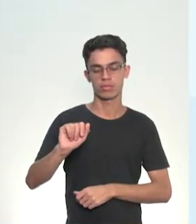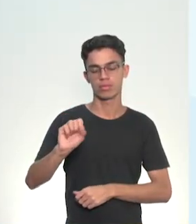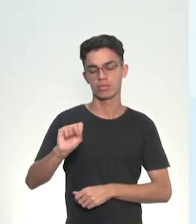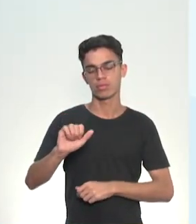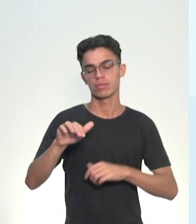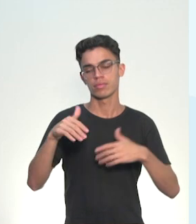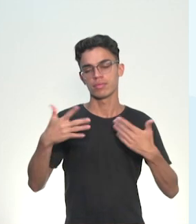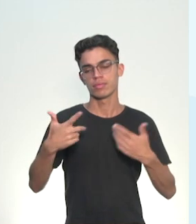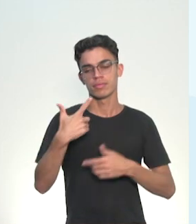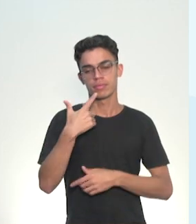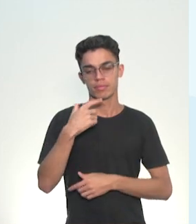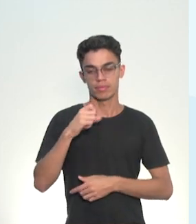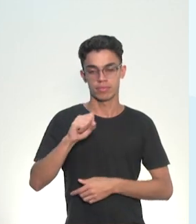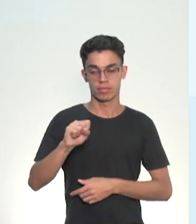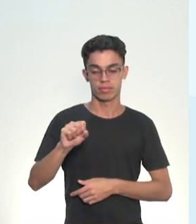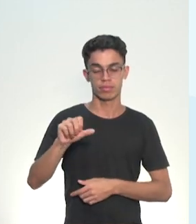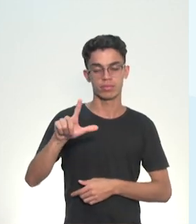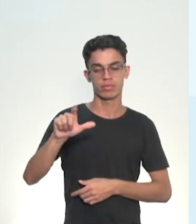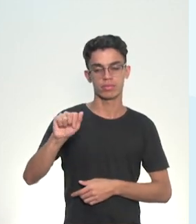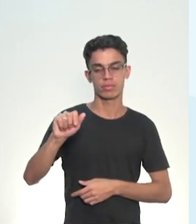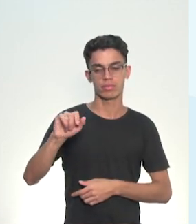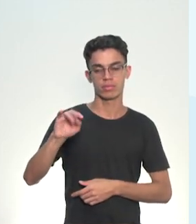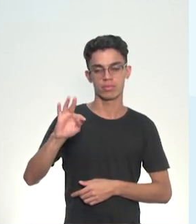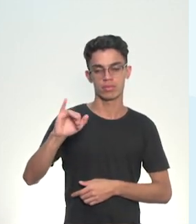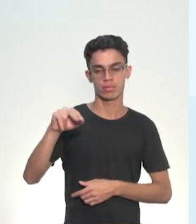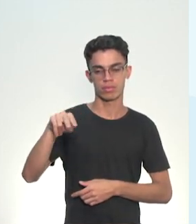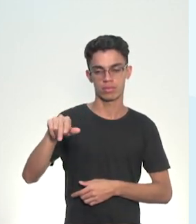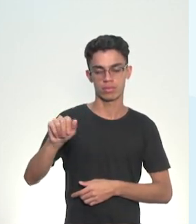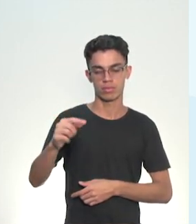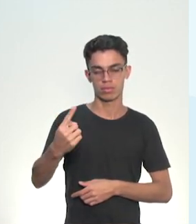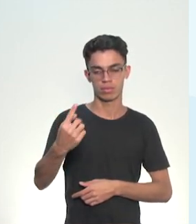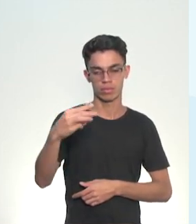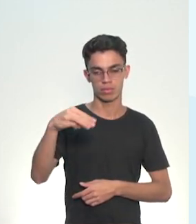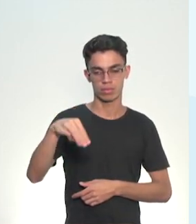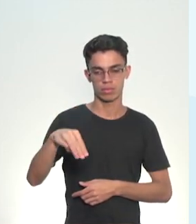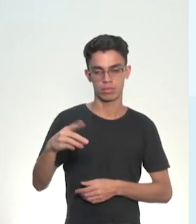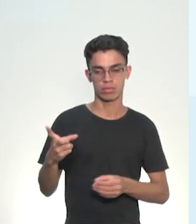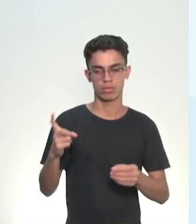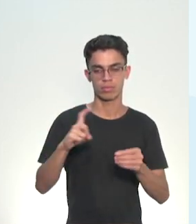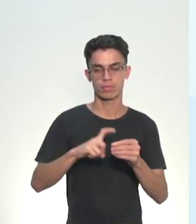latinas faladas na América Latina? Em 1 minuto, a gente